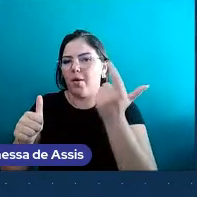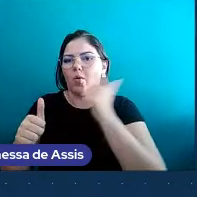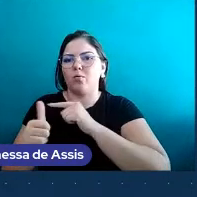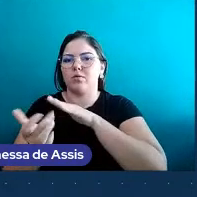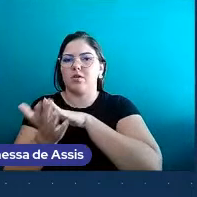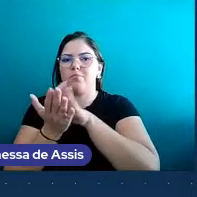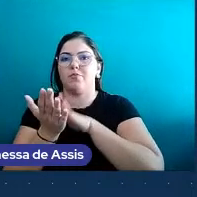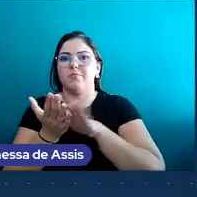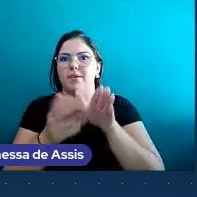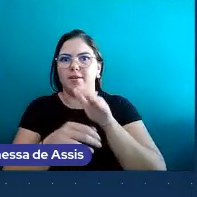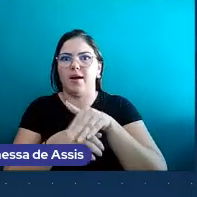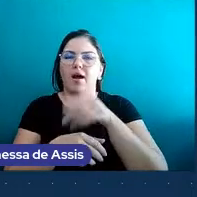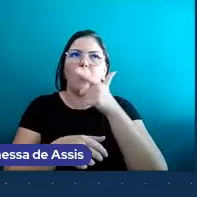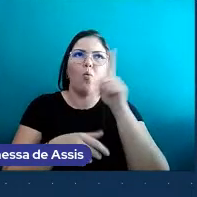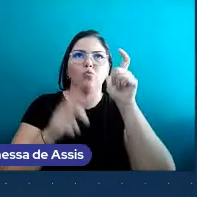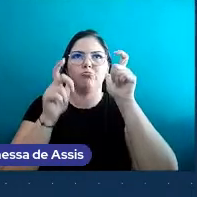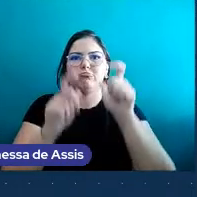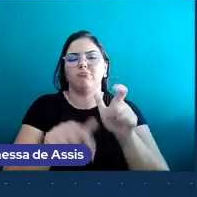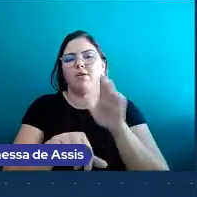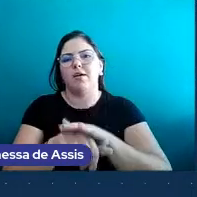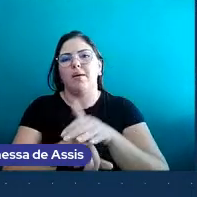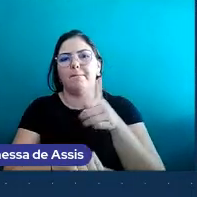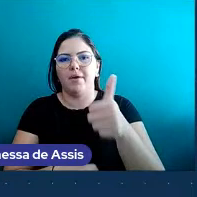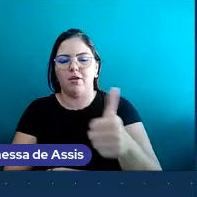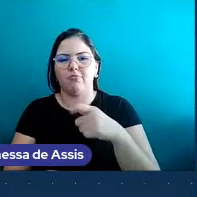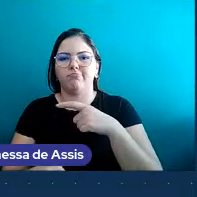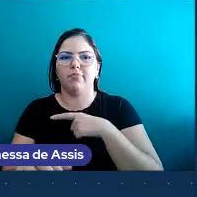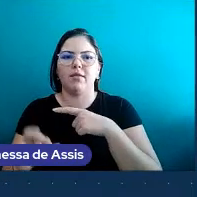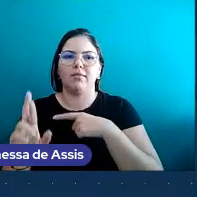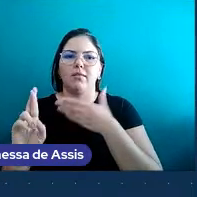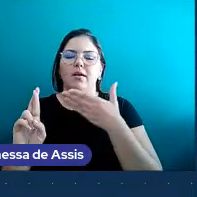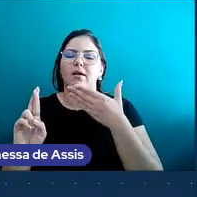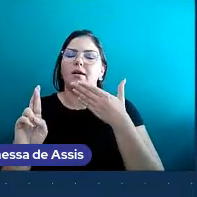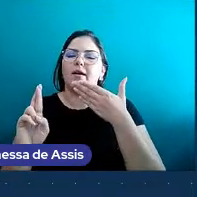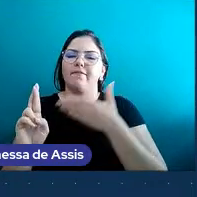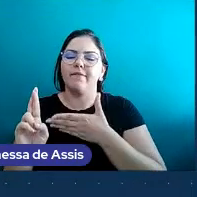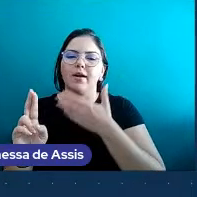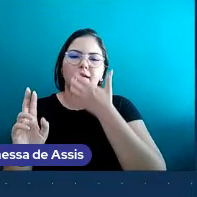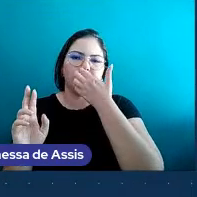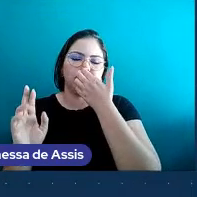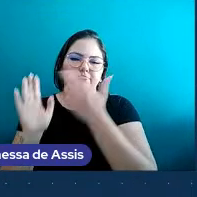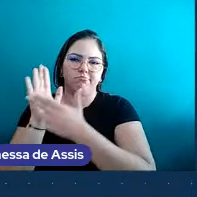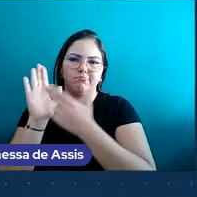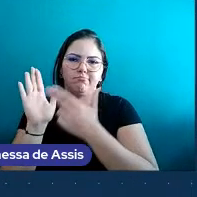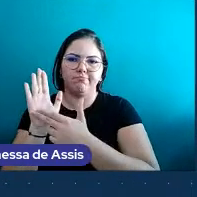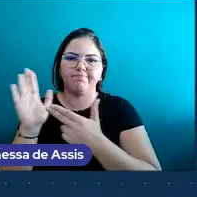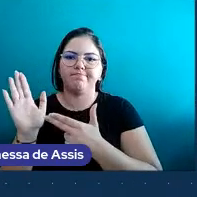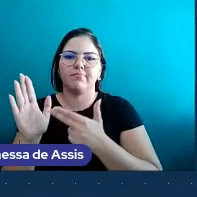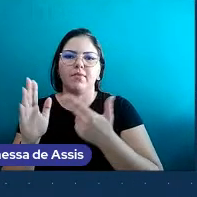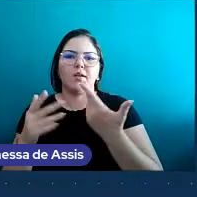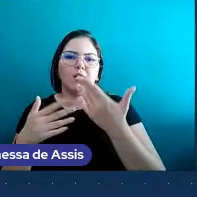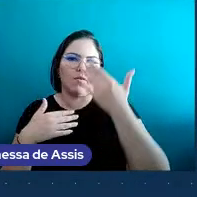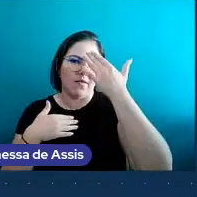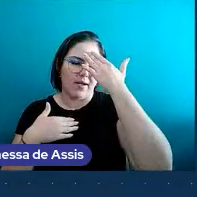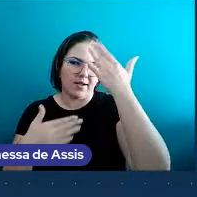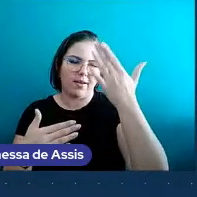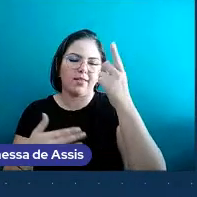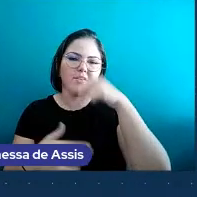utilizei durante a apresentação estão todas lá no artigo. Eu agradeço muito a atenção de vocês. Tem aqui o meu